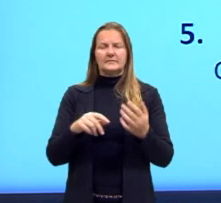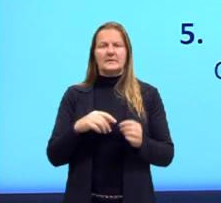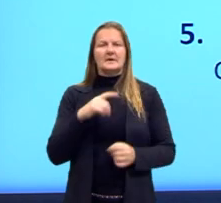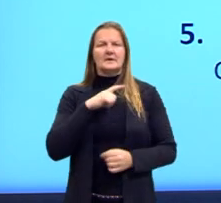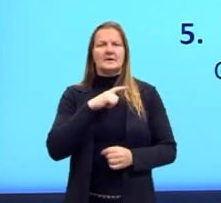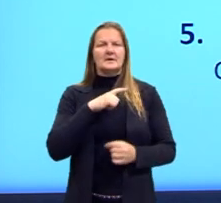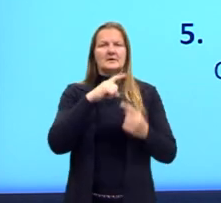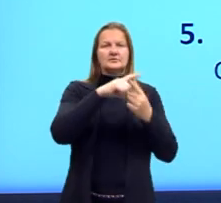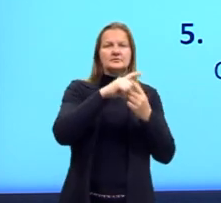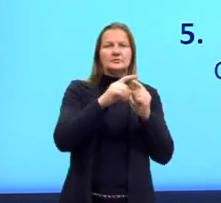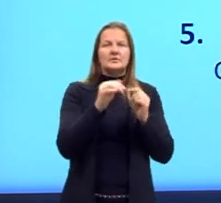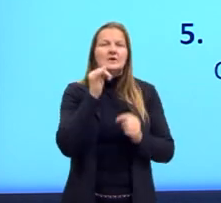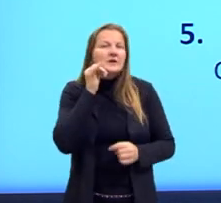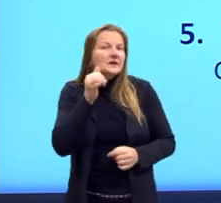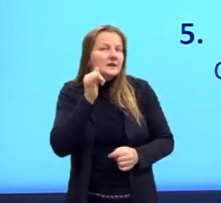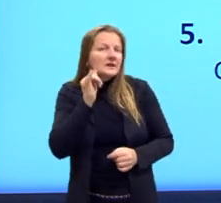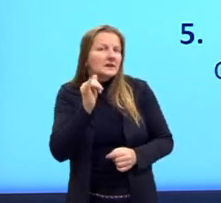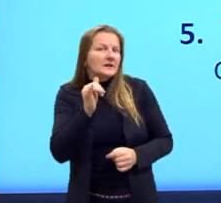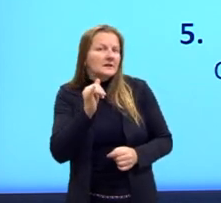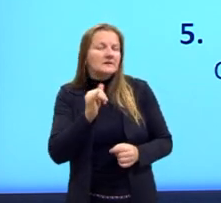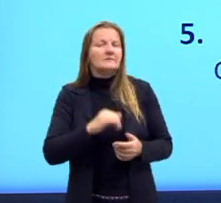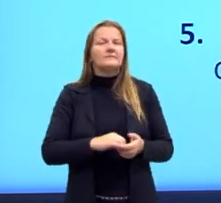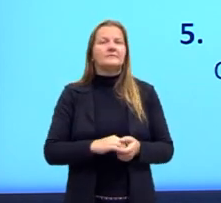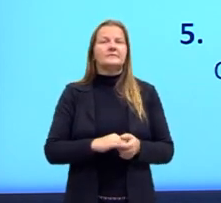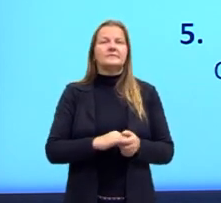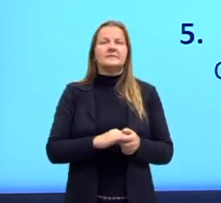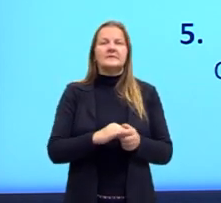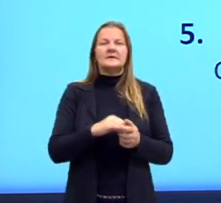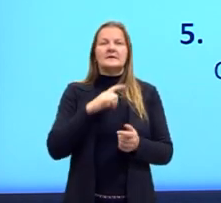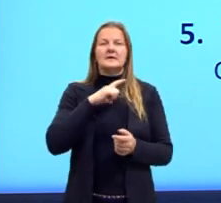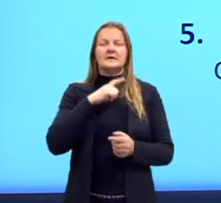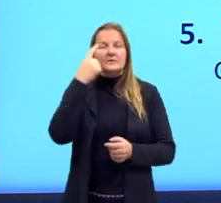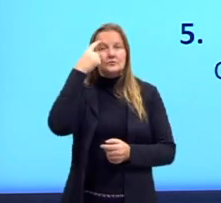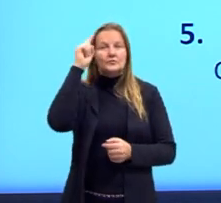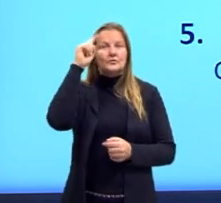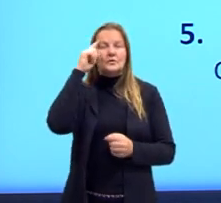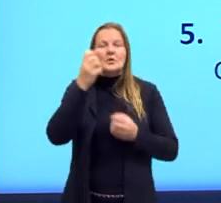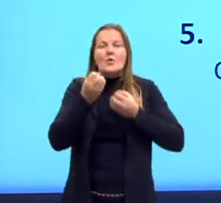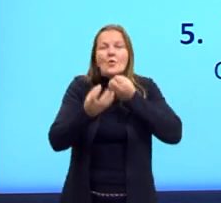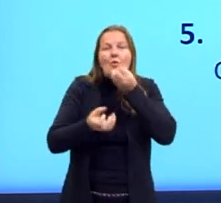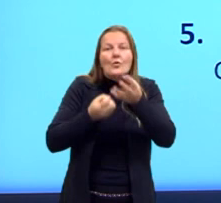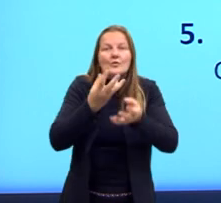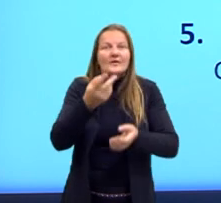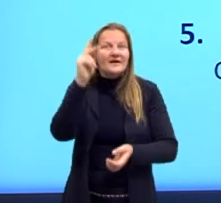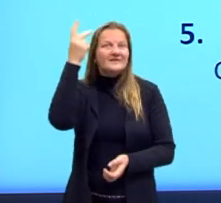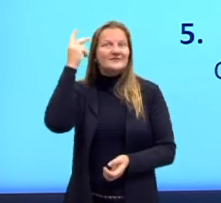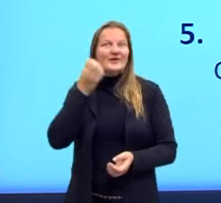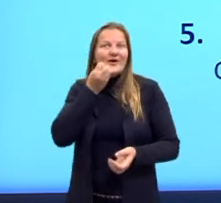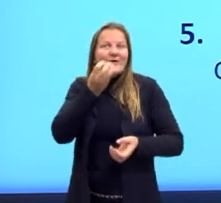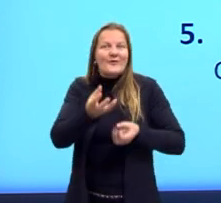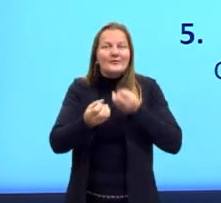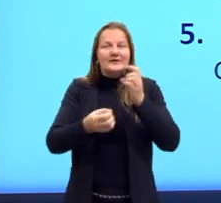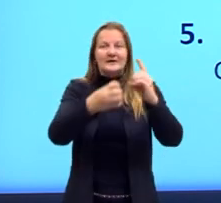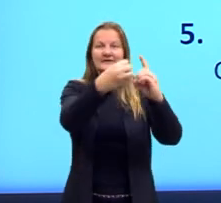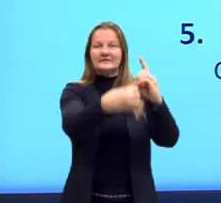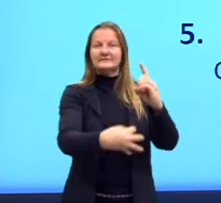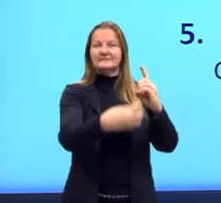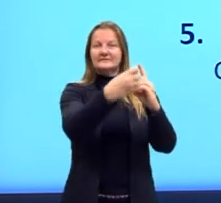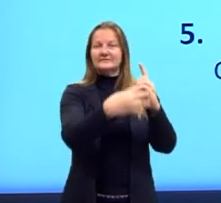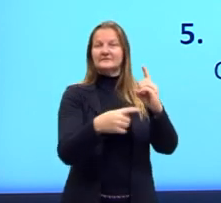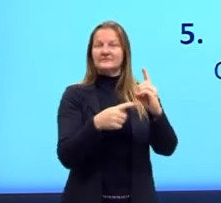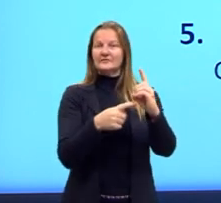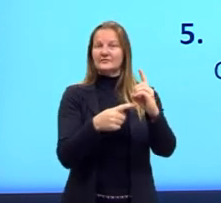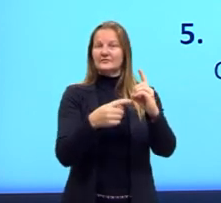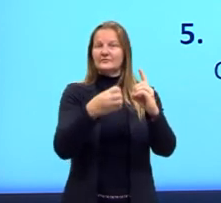tipologia da da narrativa a gente tem a ideia de contar uma história na descritiva a